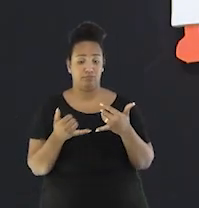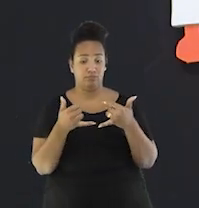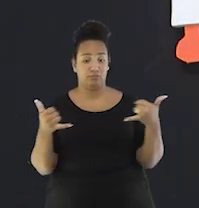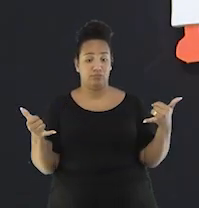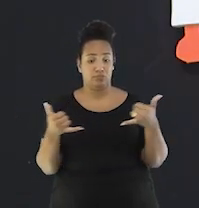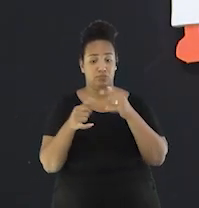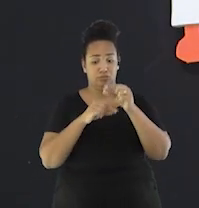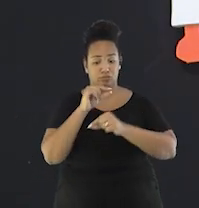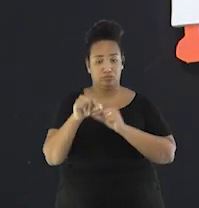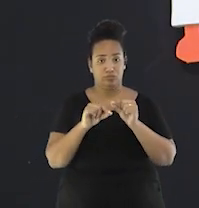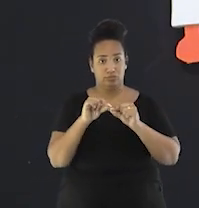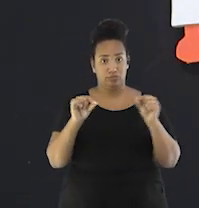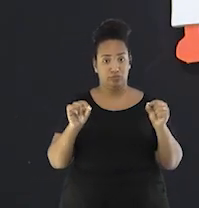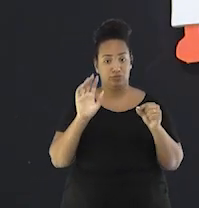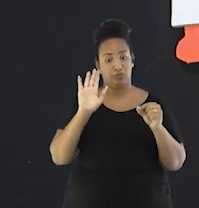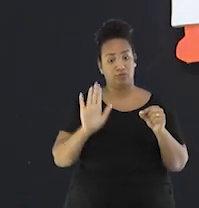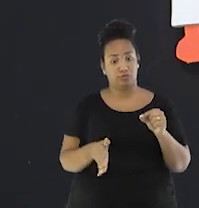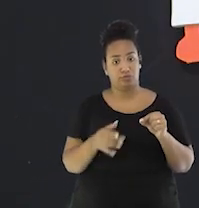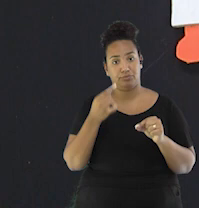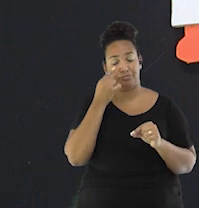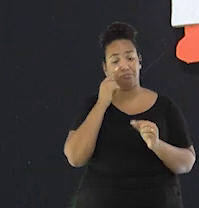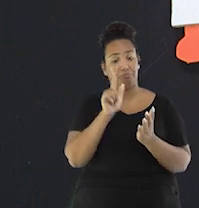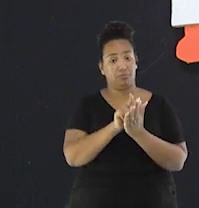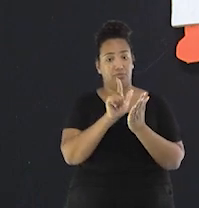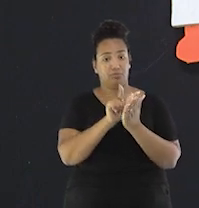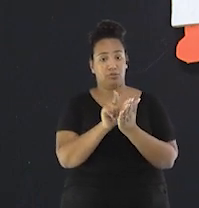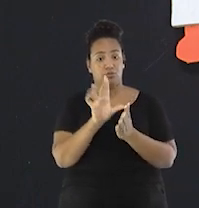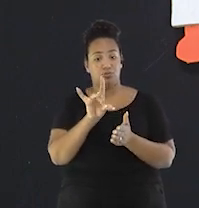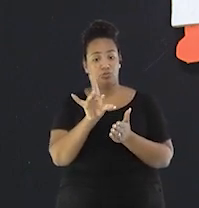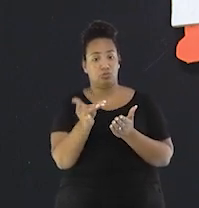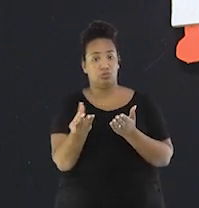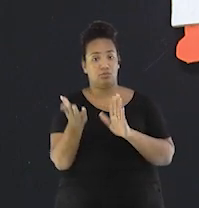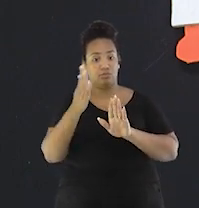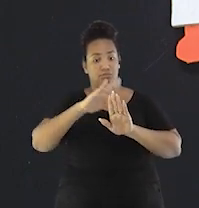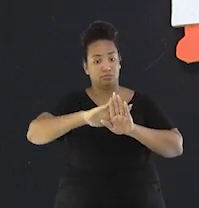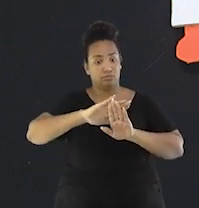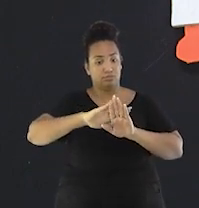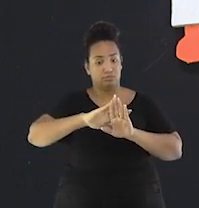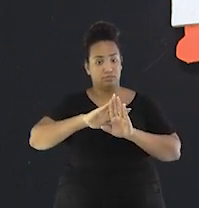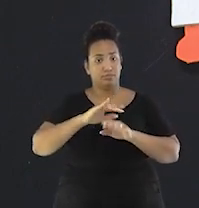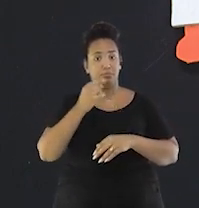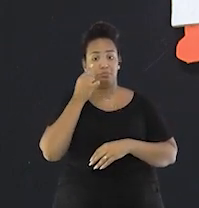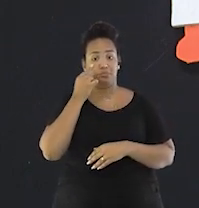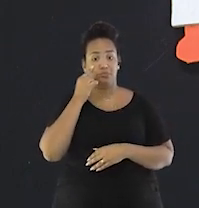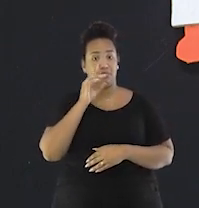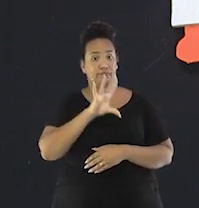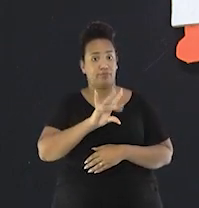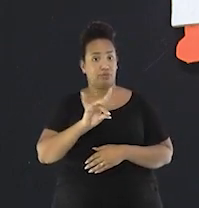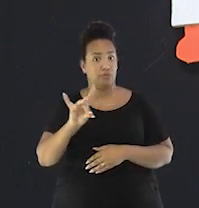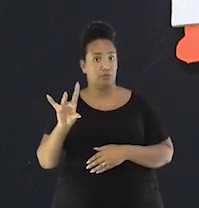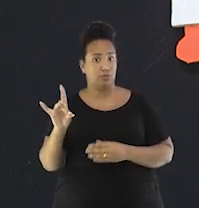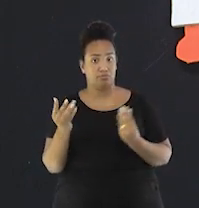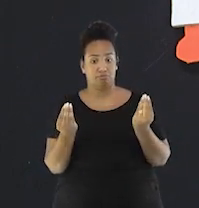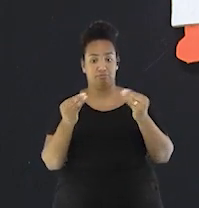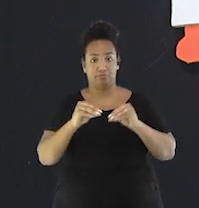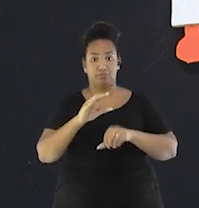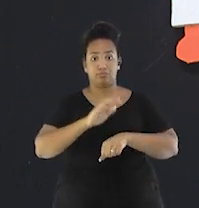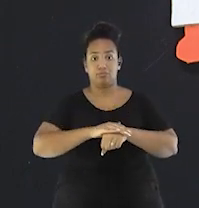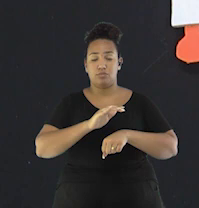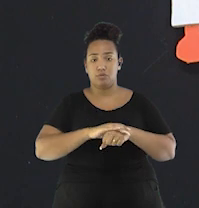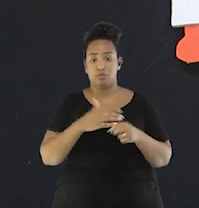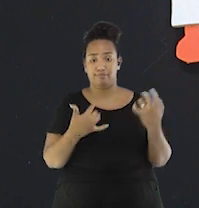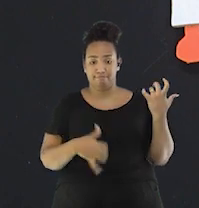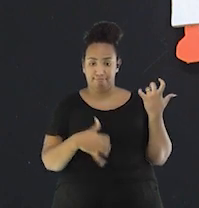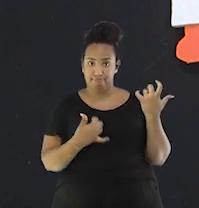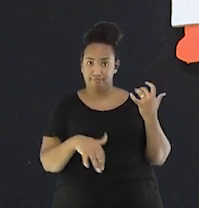Depois de colocar as cordas, você vai colar outra tira aqui atrás e colar no braço